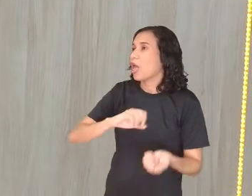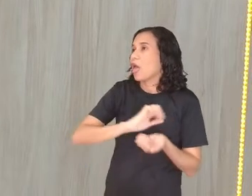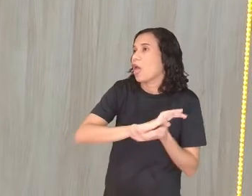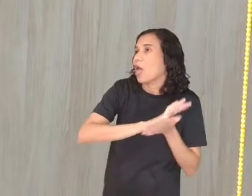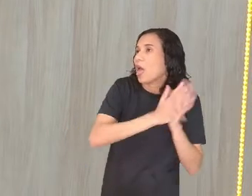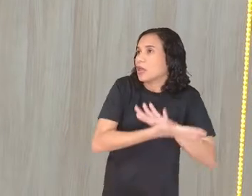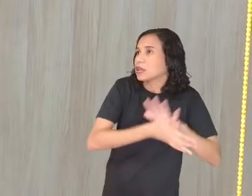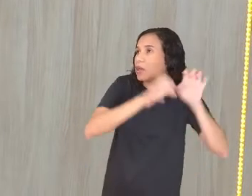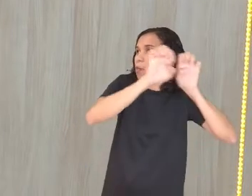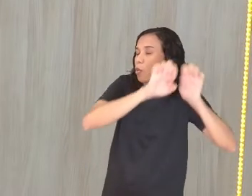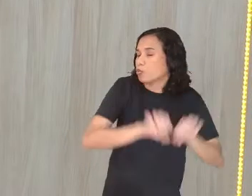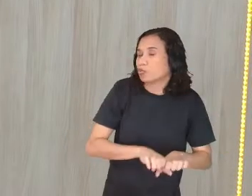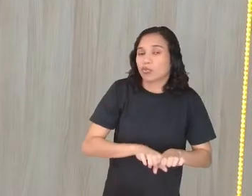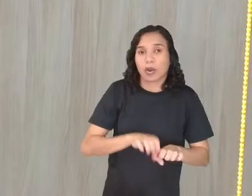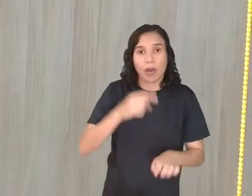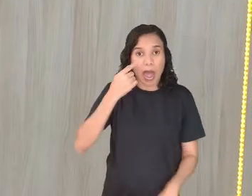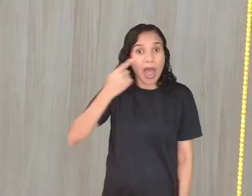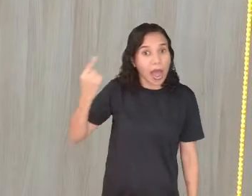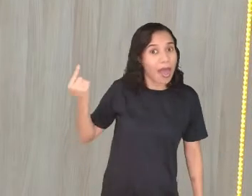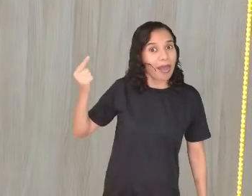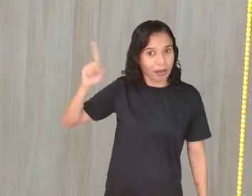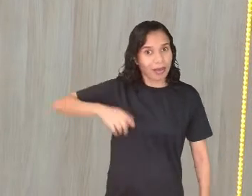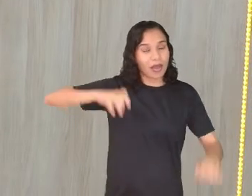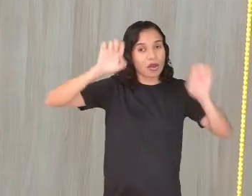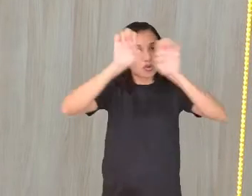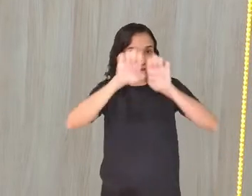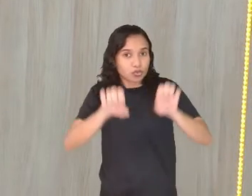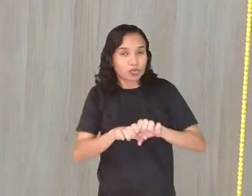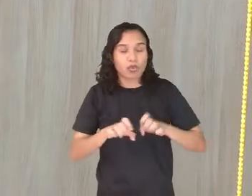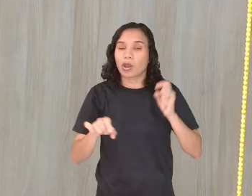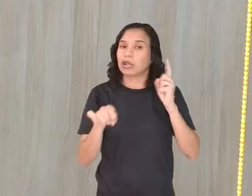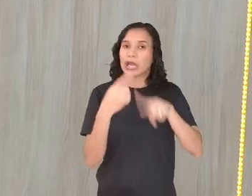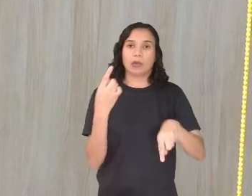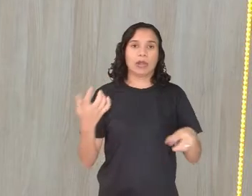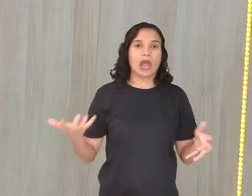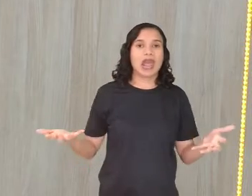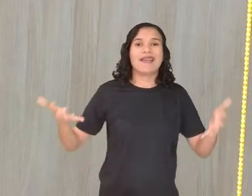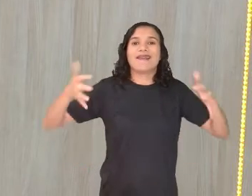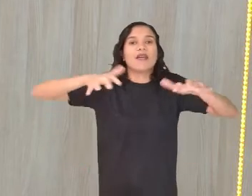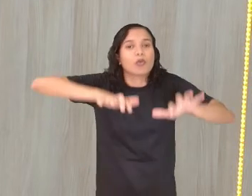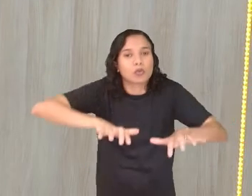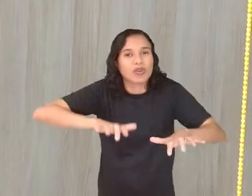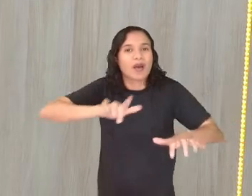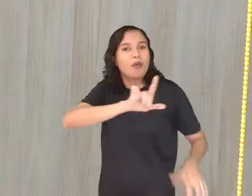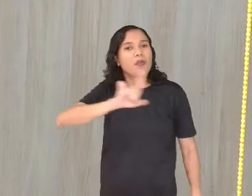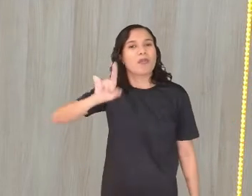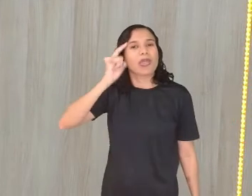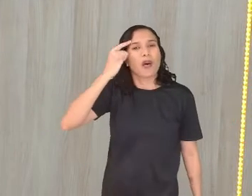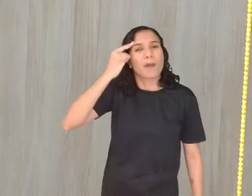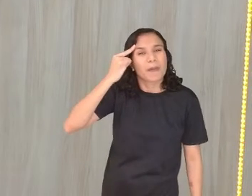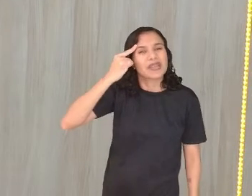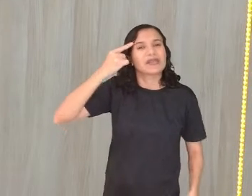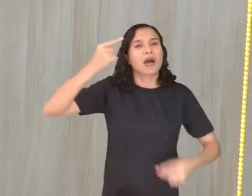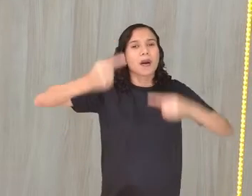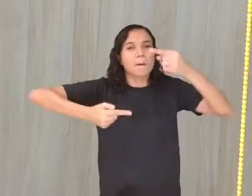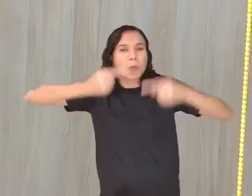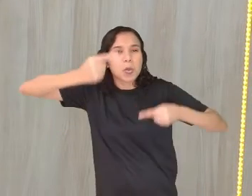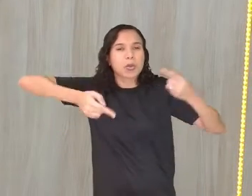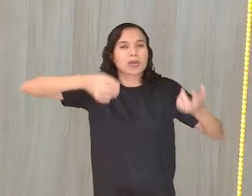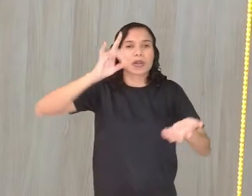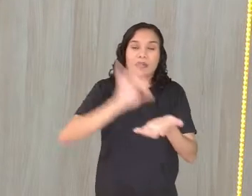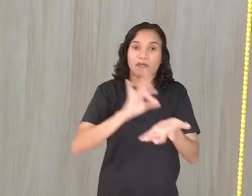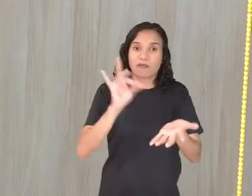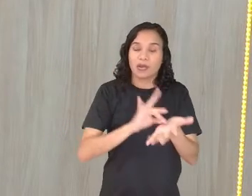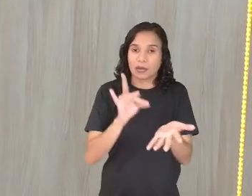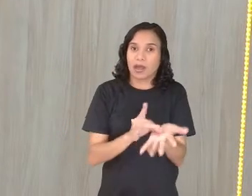estrutural, é dessa estrutura mesmo, né, de não incluir esses povos, de não pensar, né, de políticas afirmativas